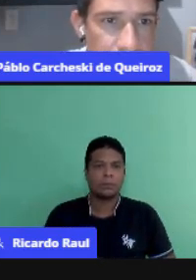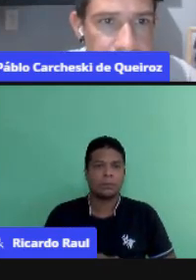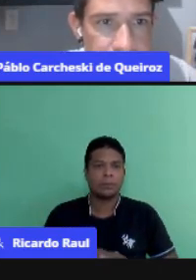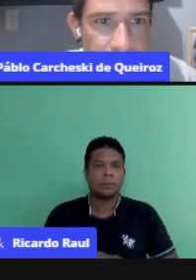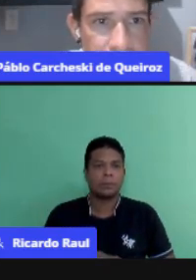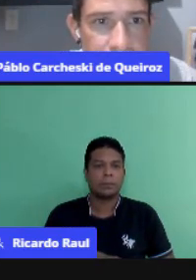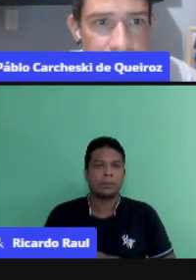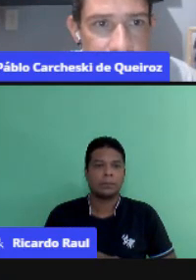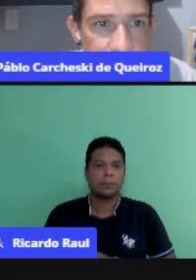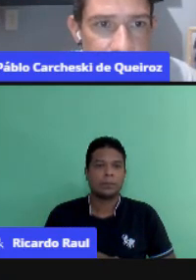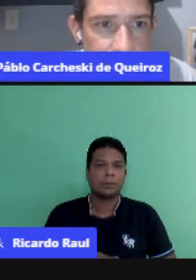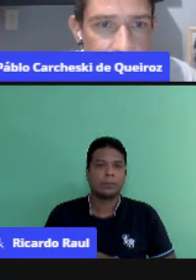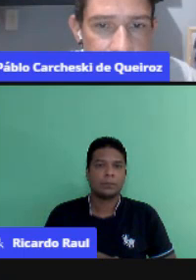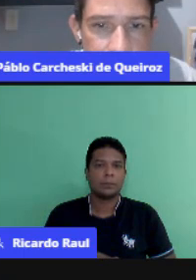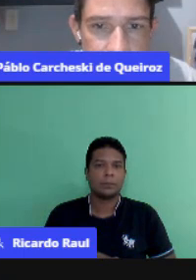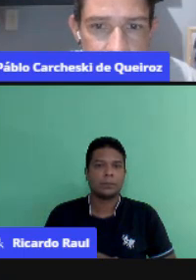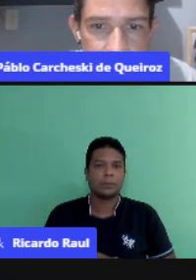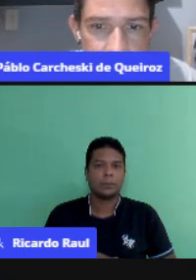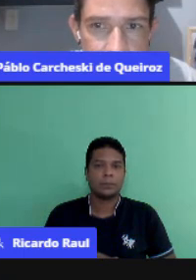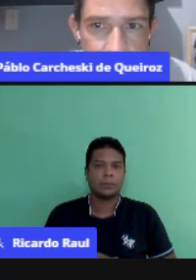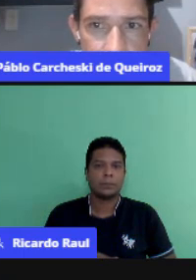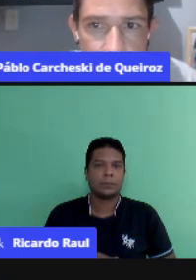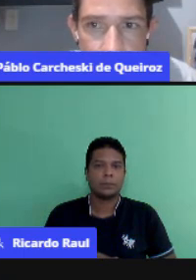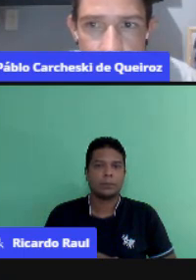por favor.